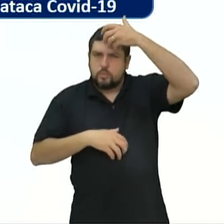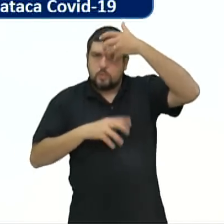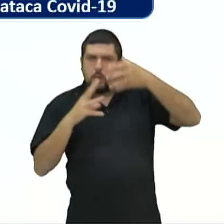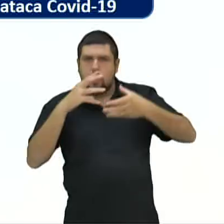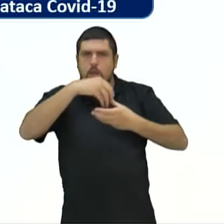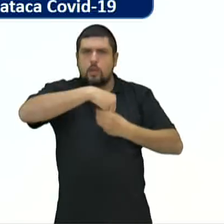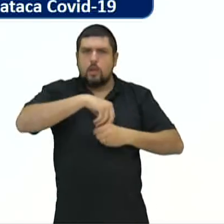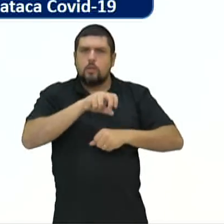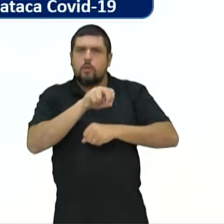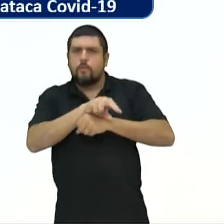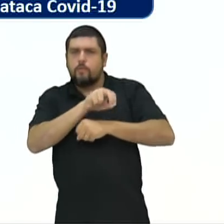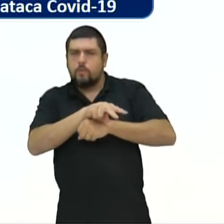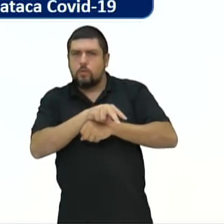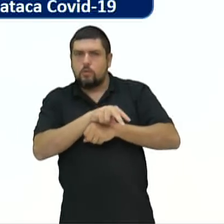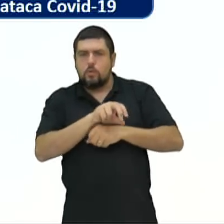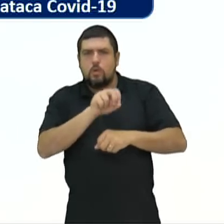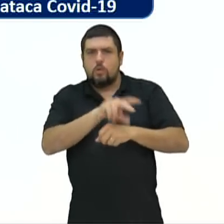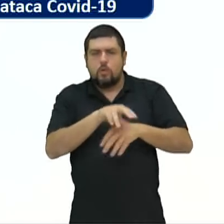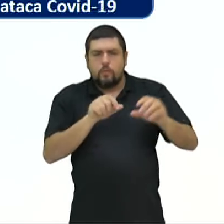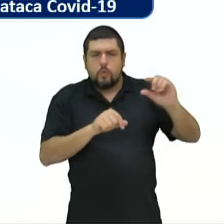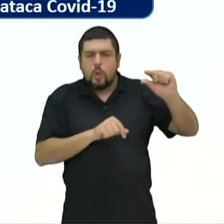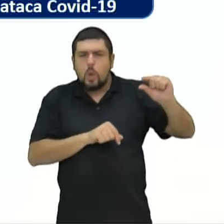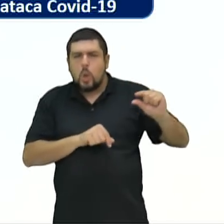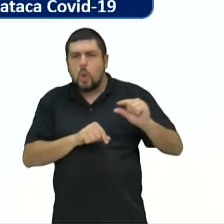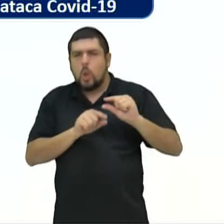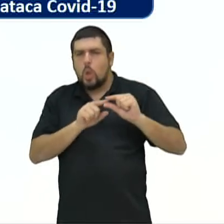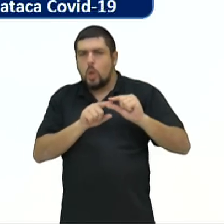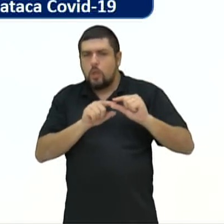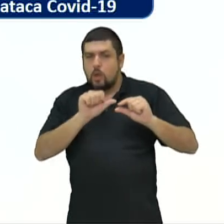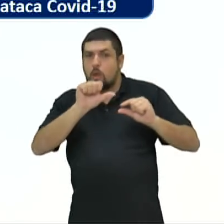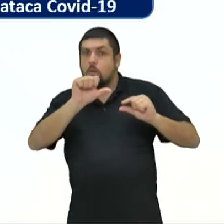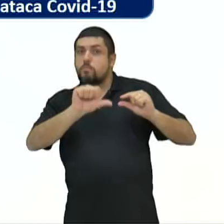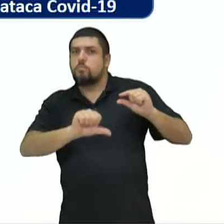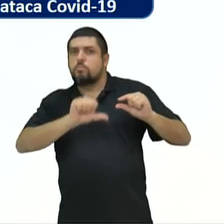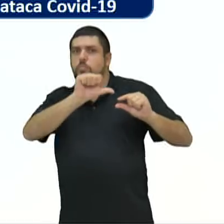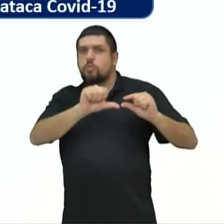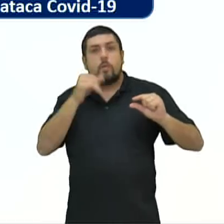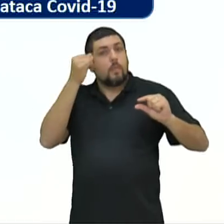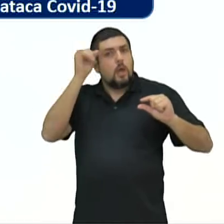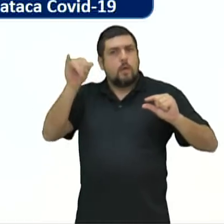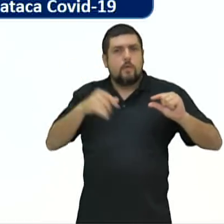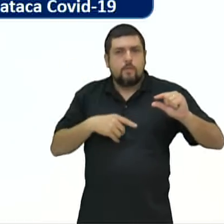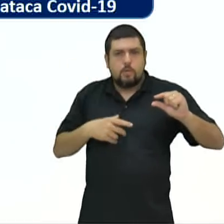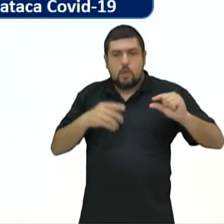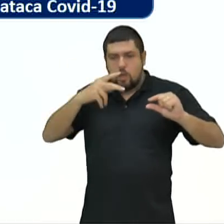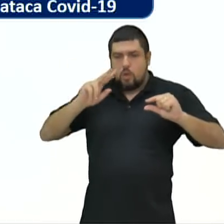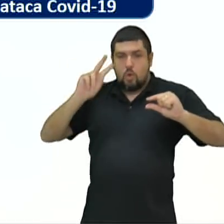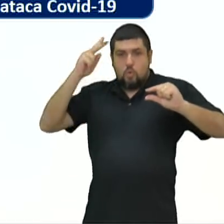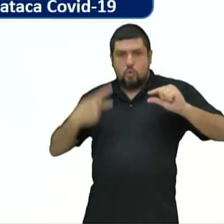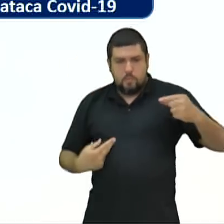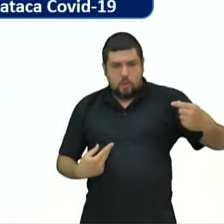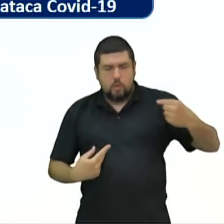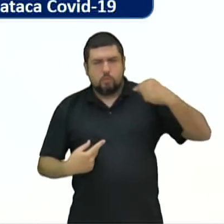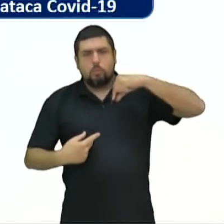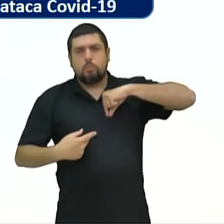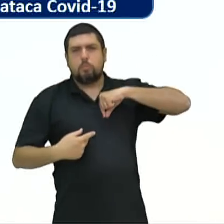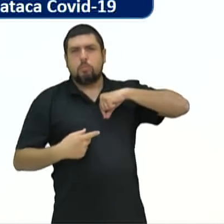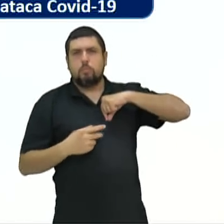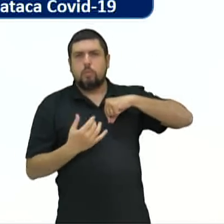eles modificaram esse vírus para que ele não seja patogênico para humano, certo? Para não causar nenhuma doença, nenhuma